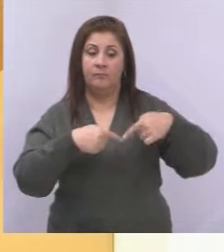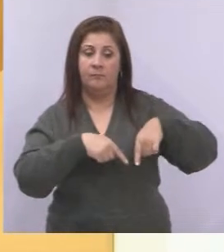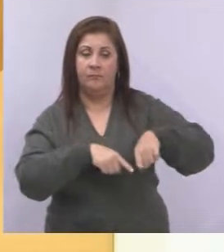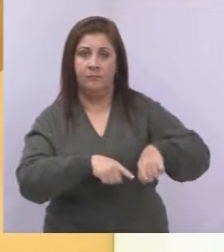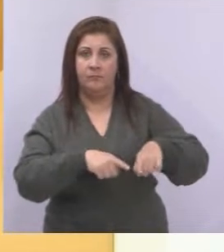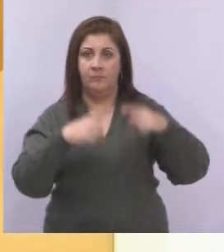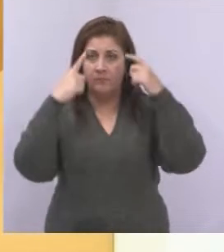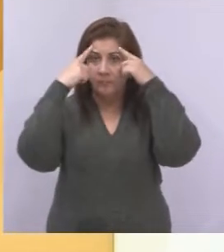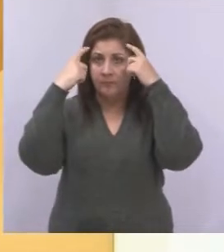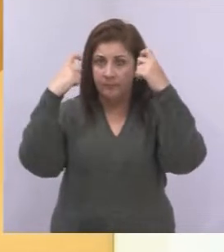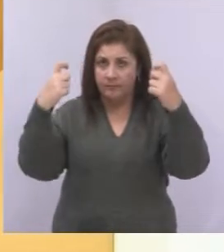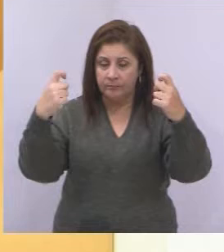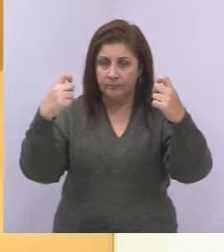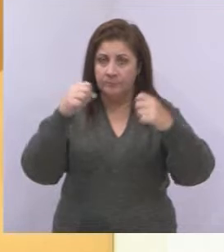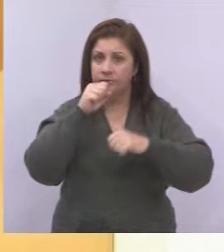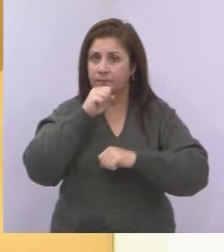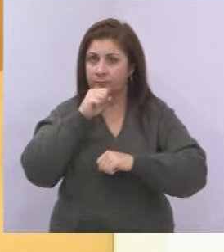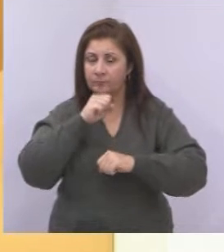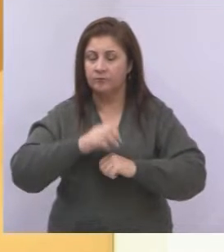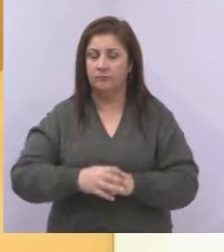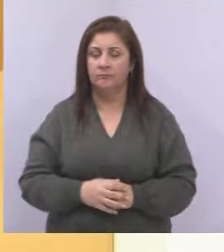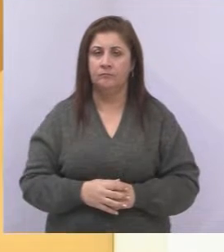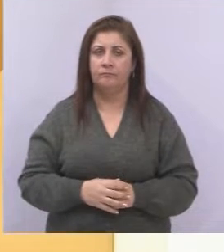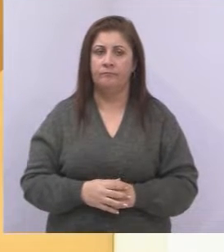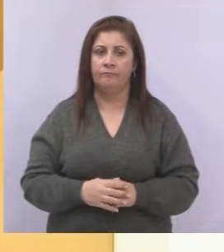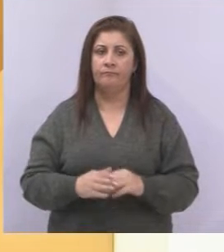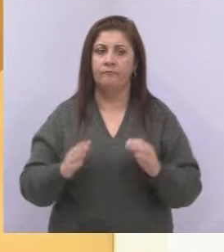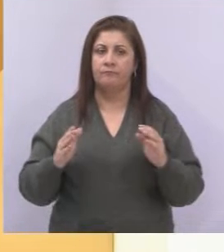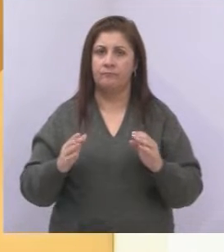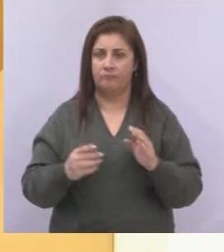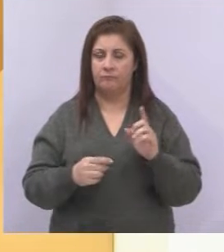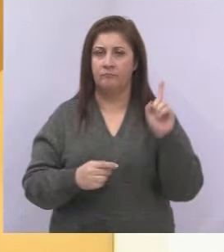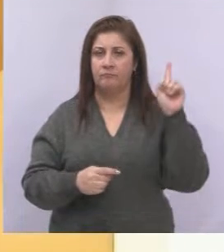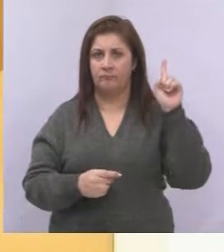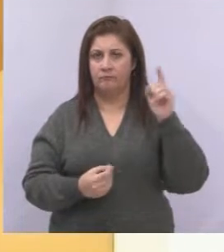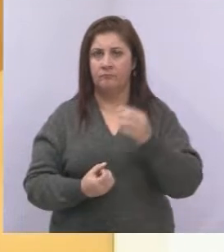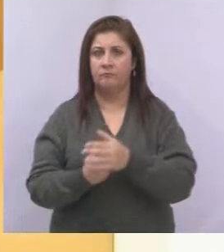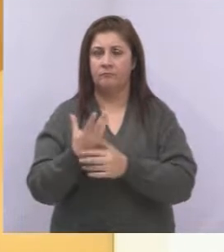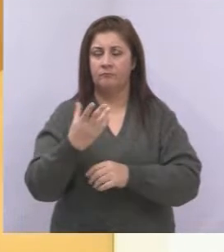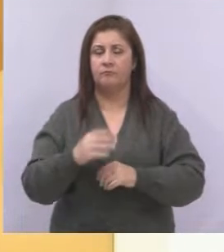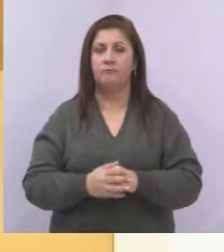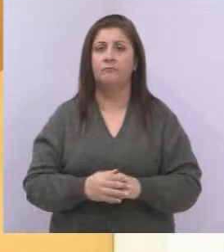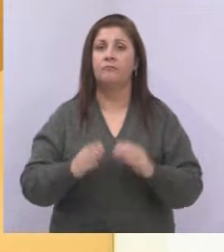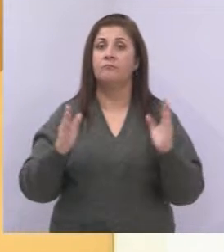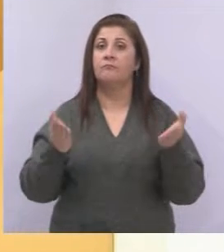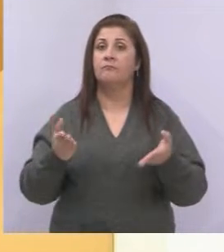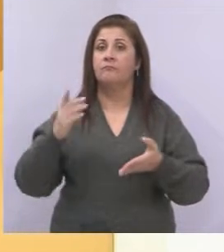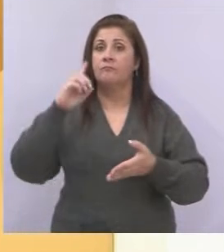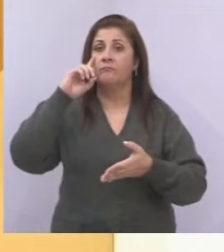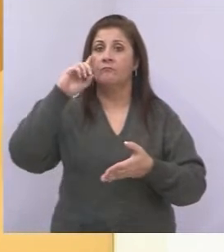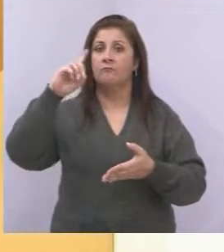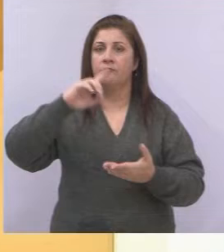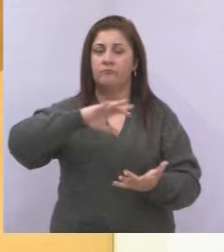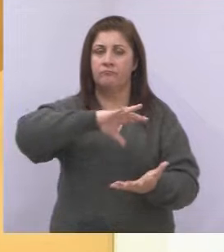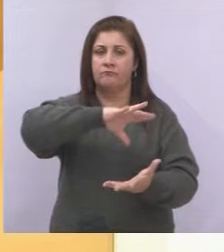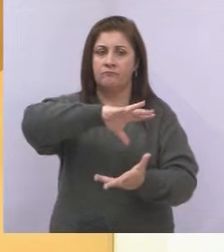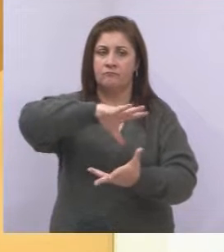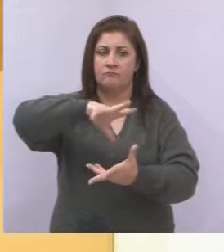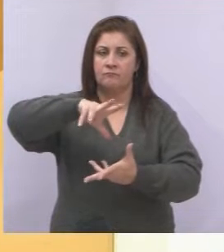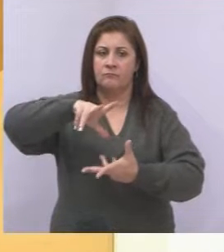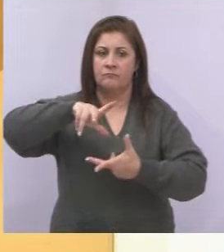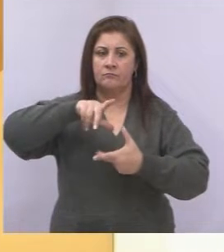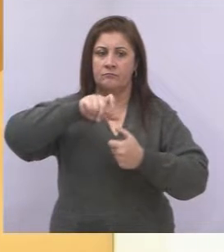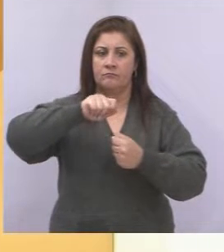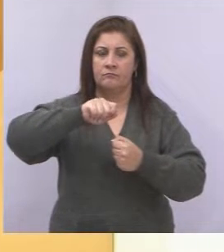ao idoso. E hoje, de minha autoria, e hoje é o Dia Mundial